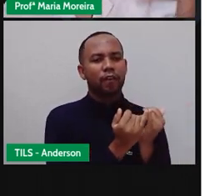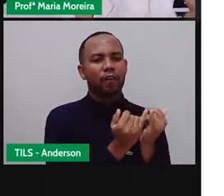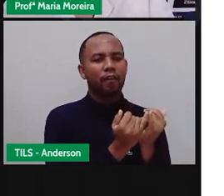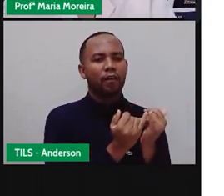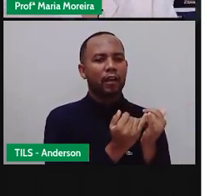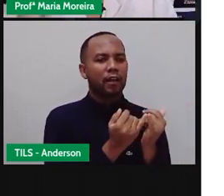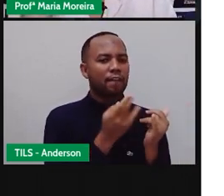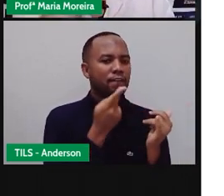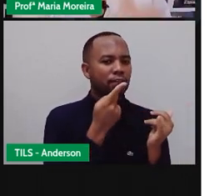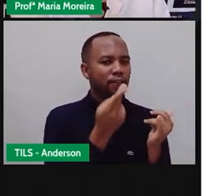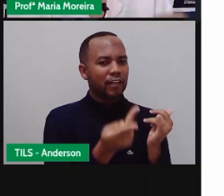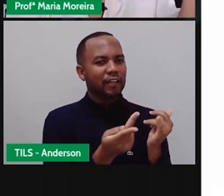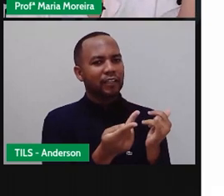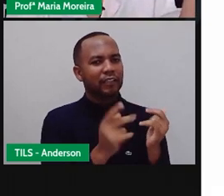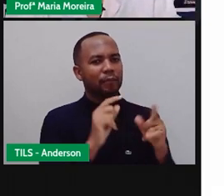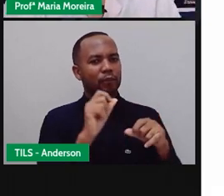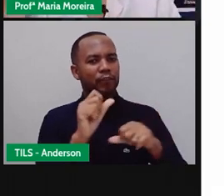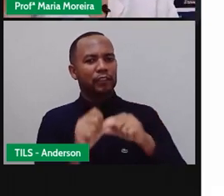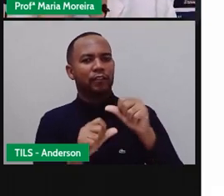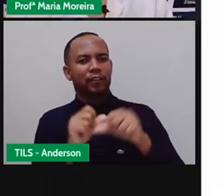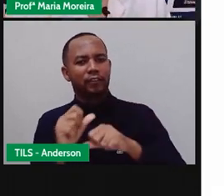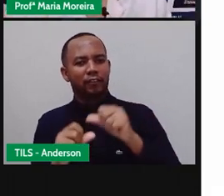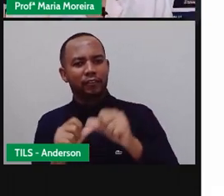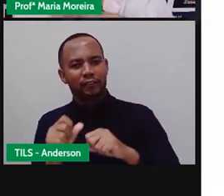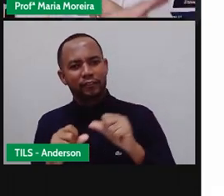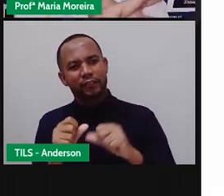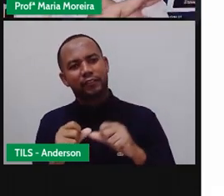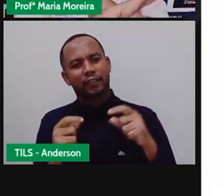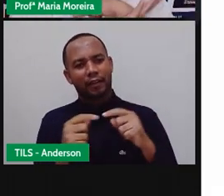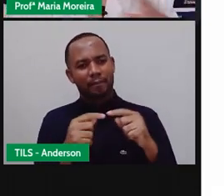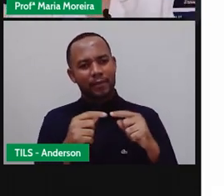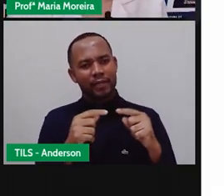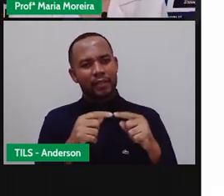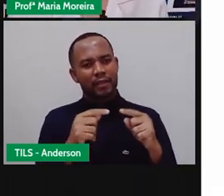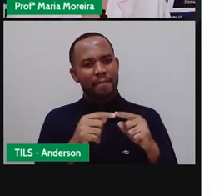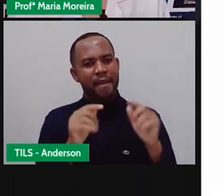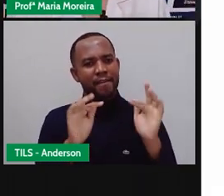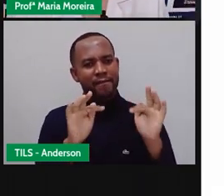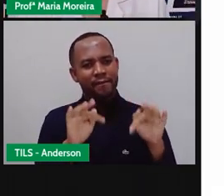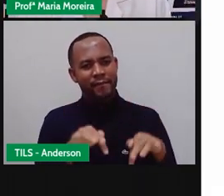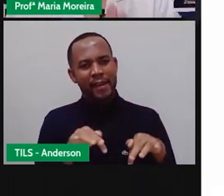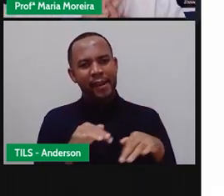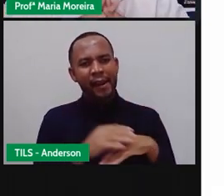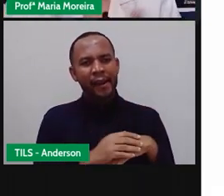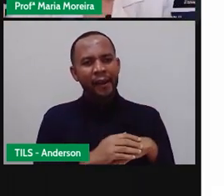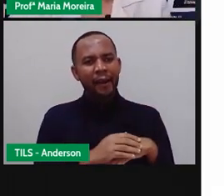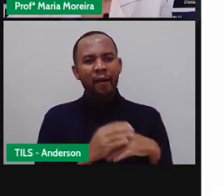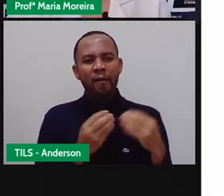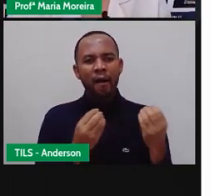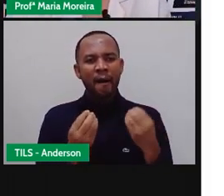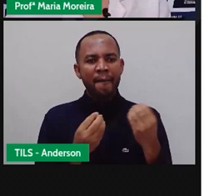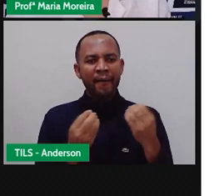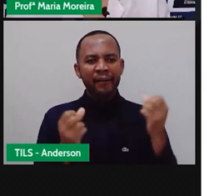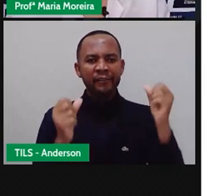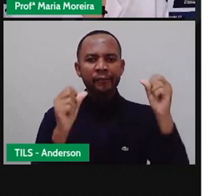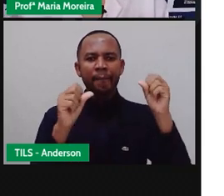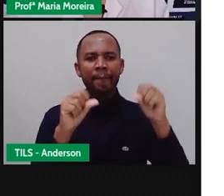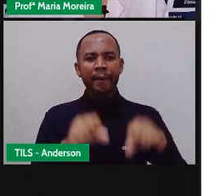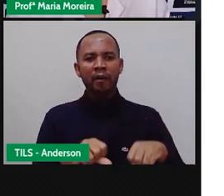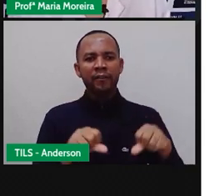ouve passa a informação e vai passando e vai passando e vai passando e no final a gente sabe que é um desastre